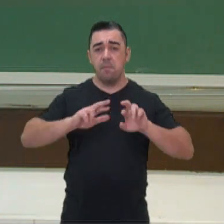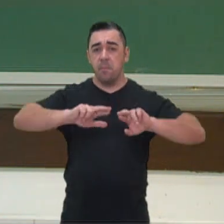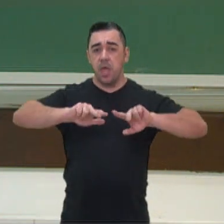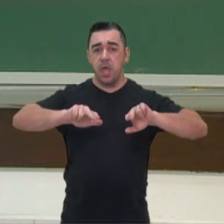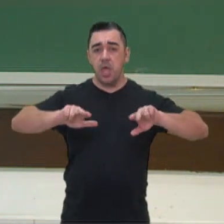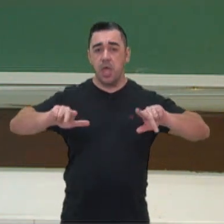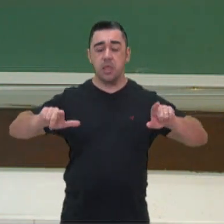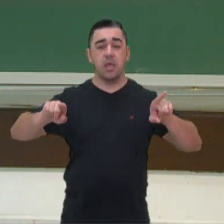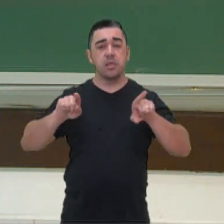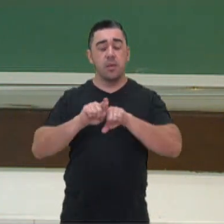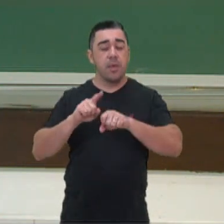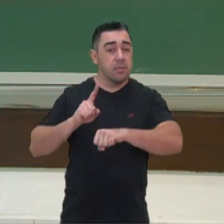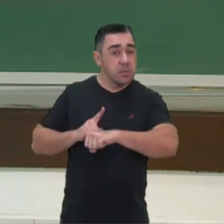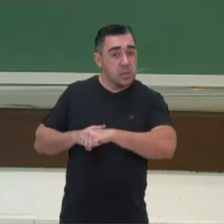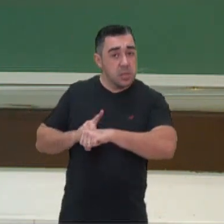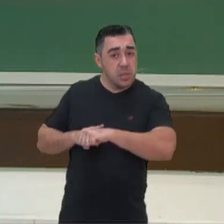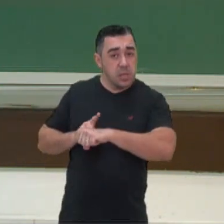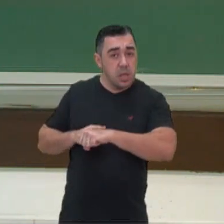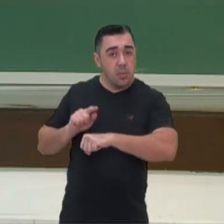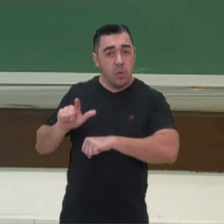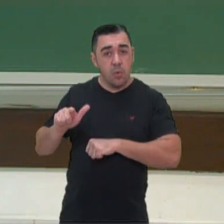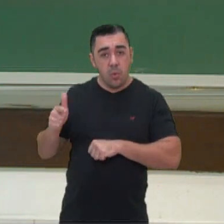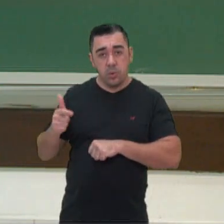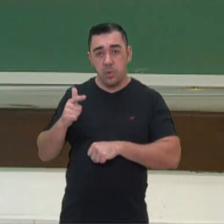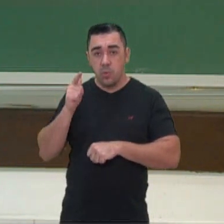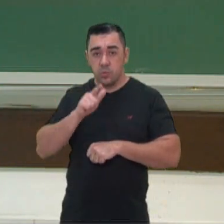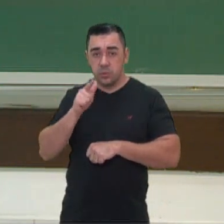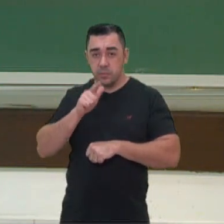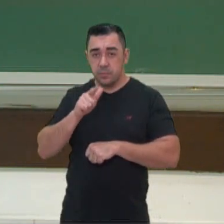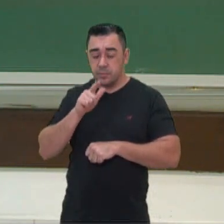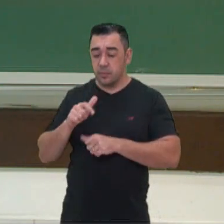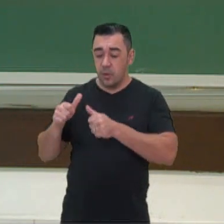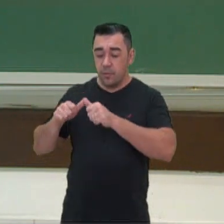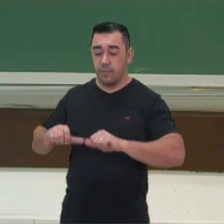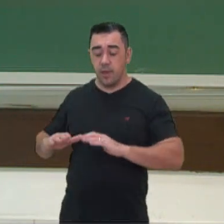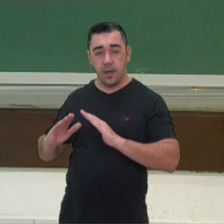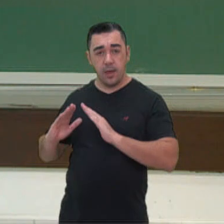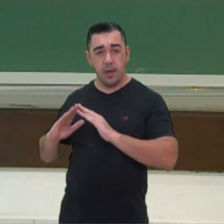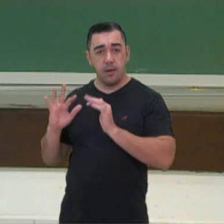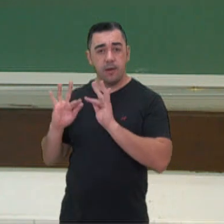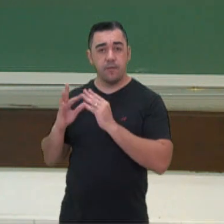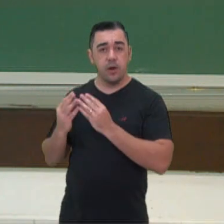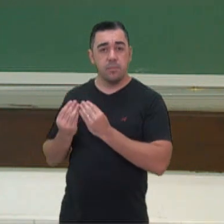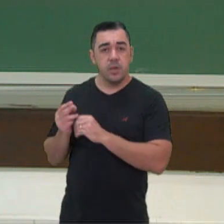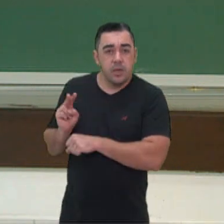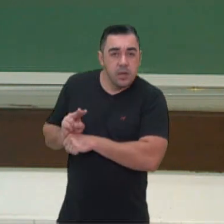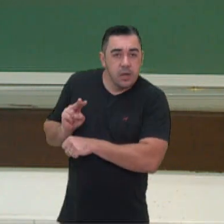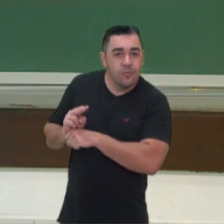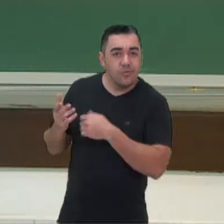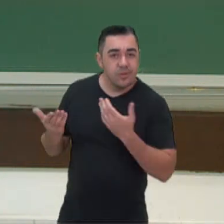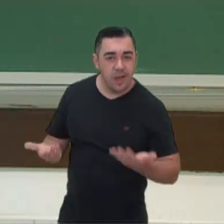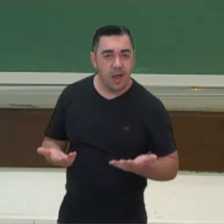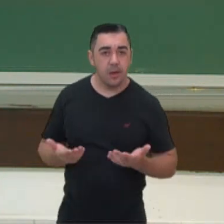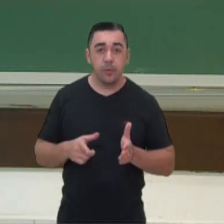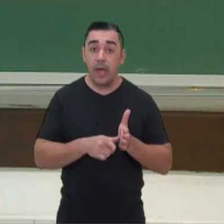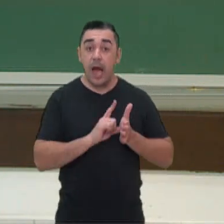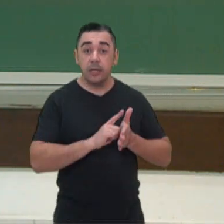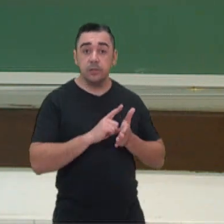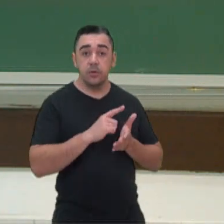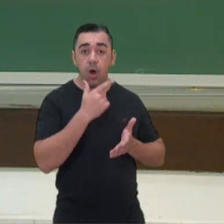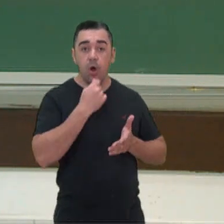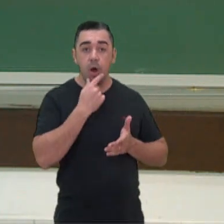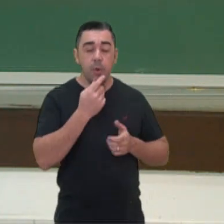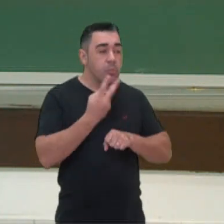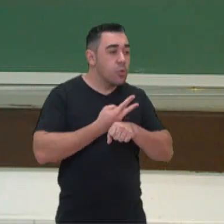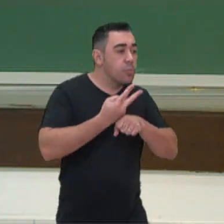E sobrando tempo para fazer outras coisas, onde eu ficava só procurando comida, passava o dia procurando alimentos, sobrou tempo até